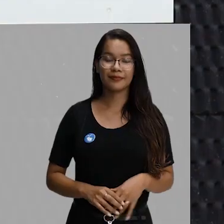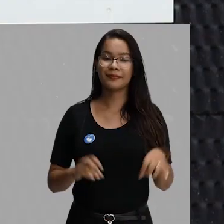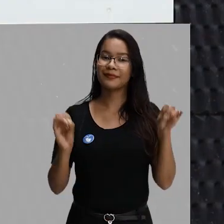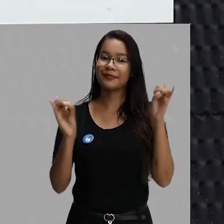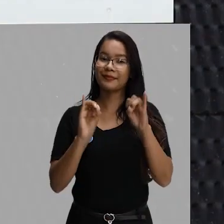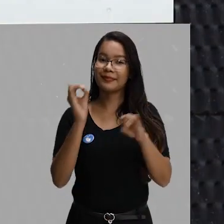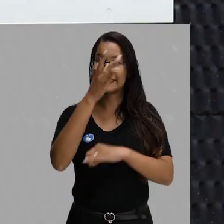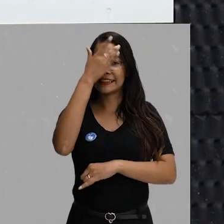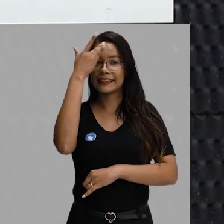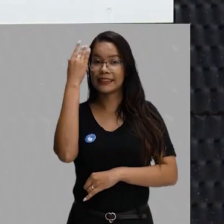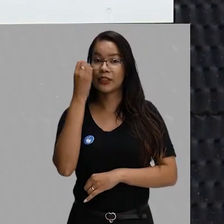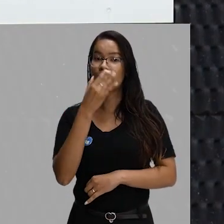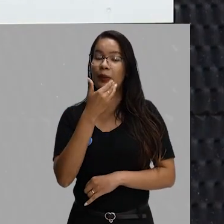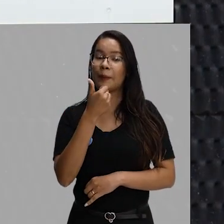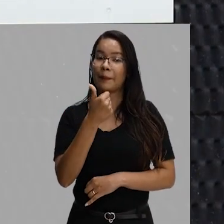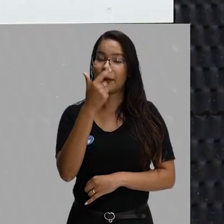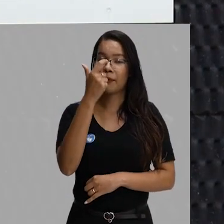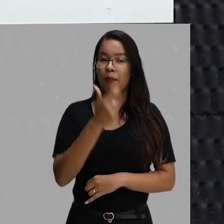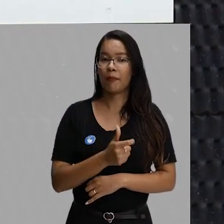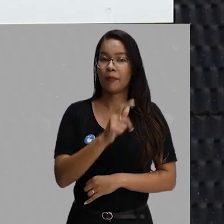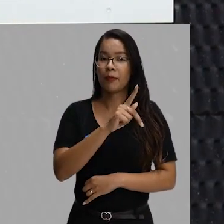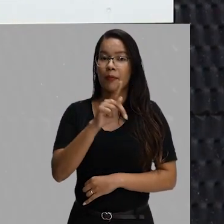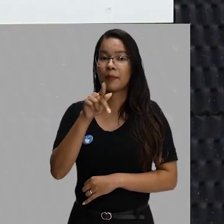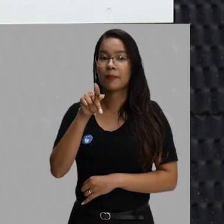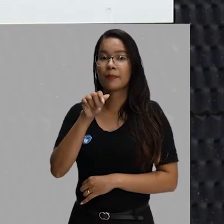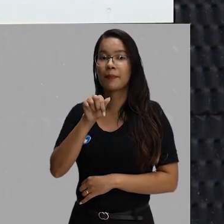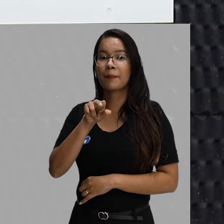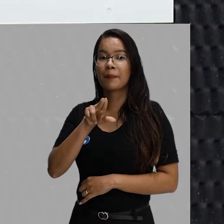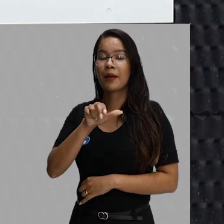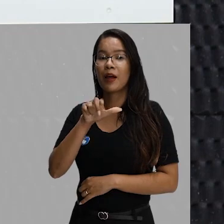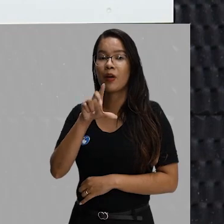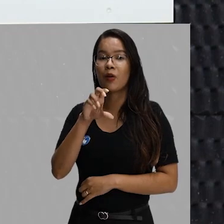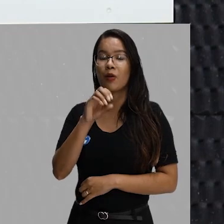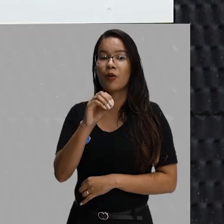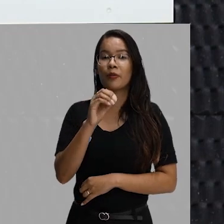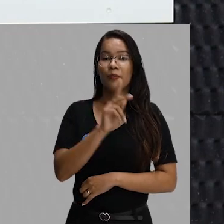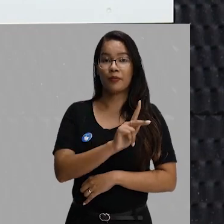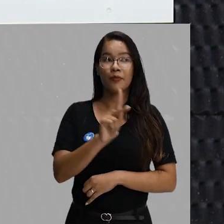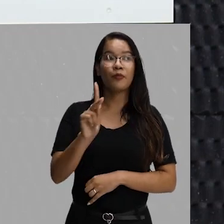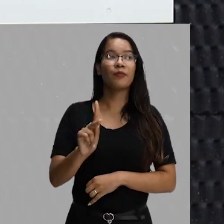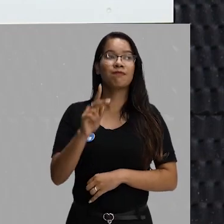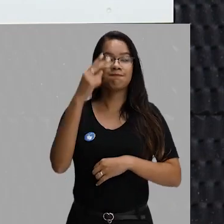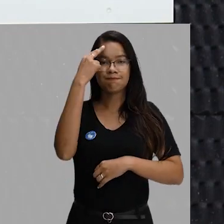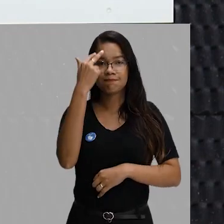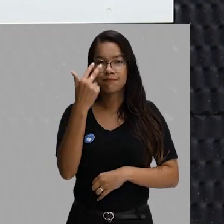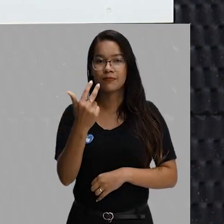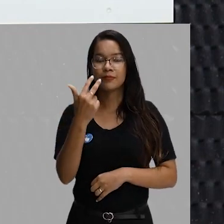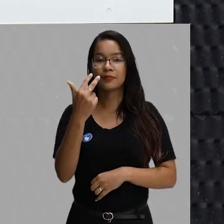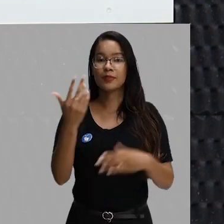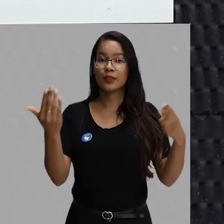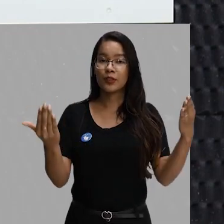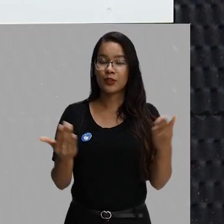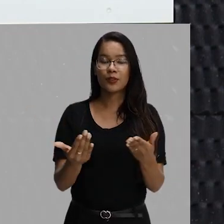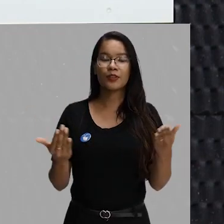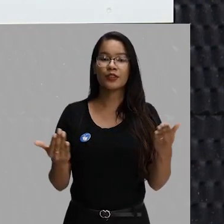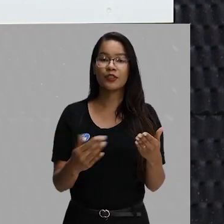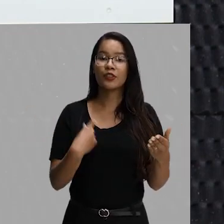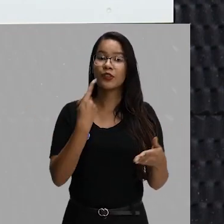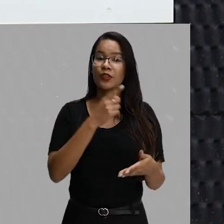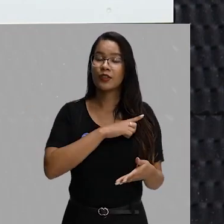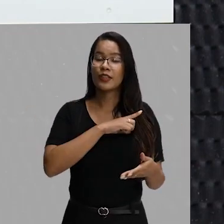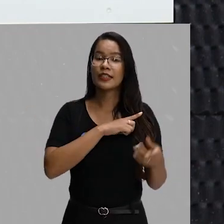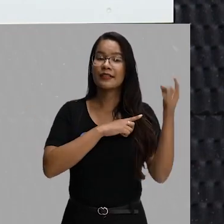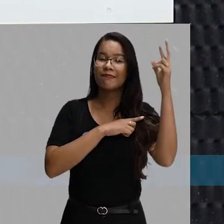Olá pessoal, tudo bem? Professor Paulo Gereba, professor de História. Hoje nós